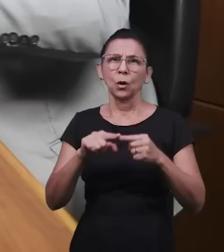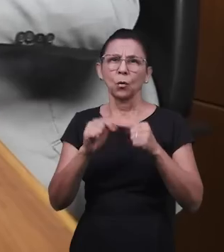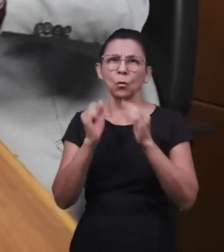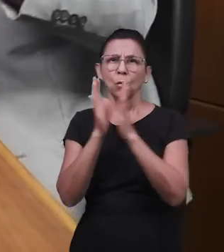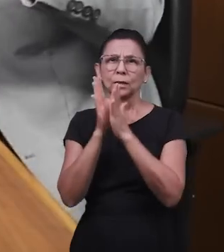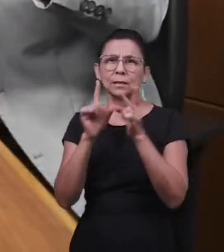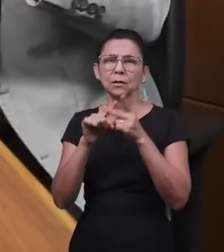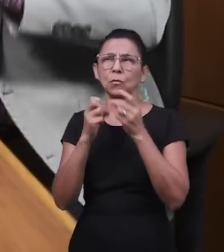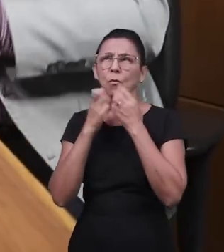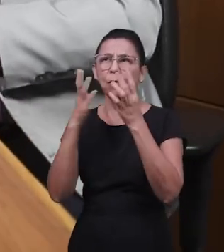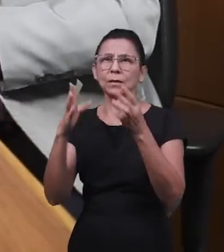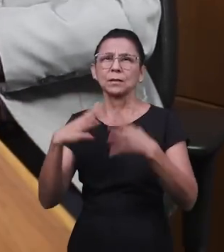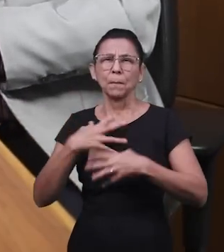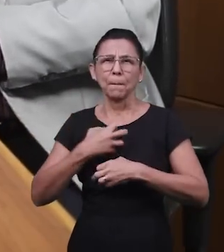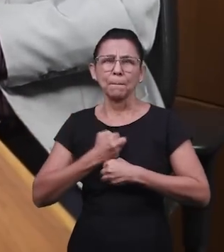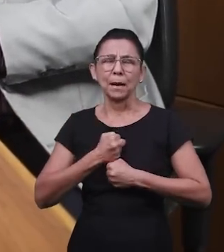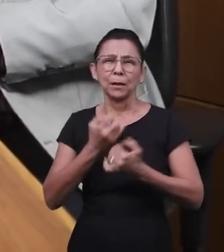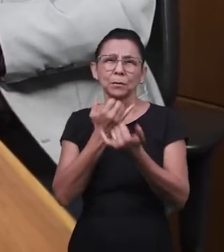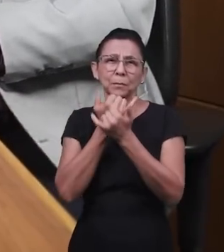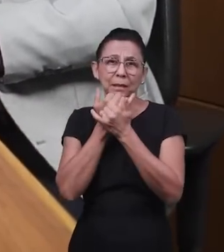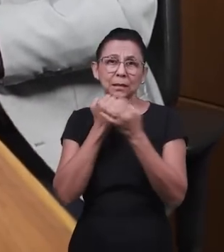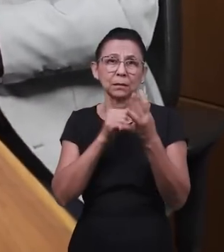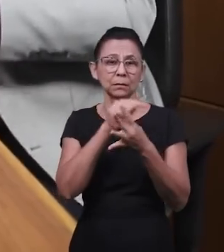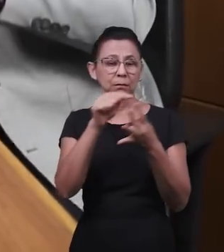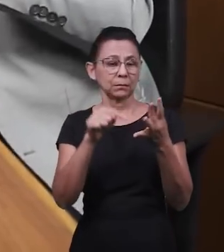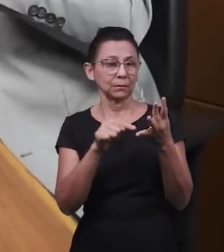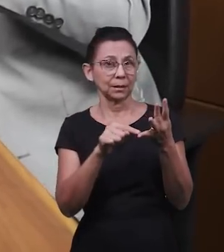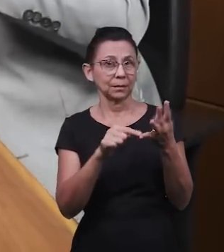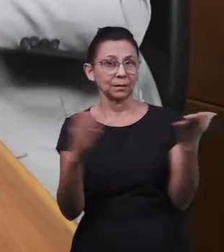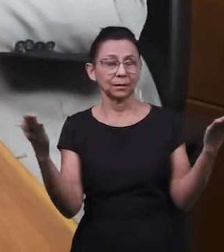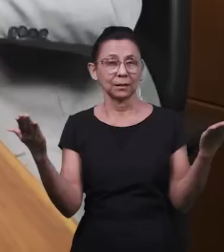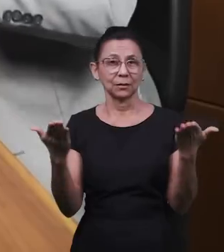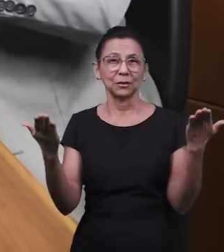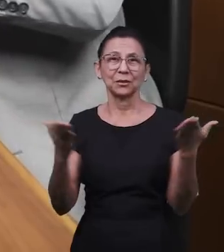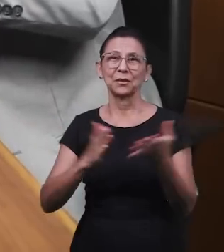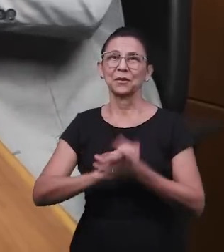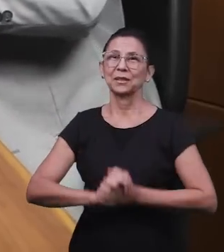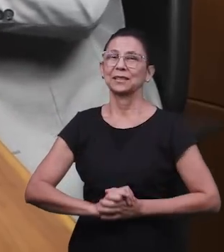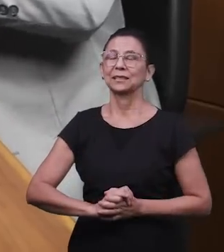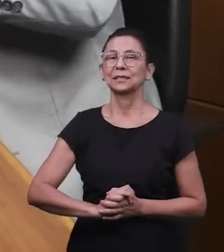perdão. E mais uma vez, para tratar desse assunto, agora já